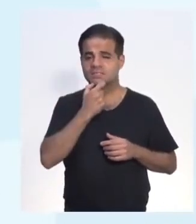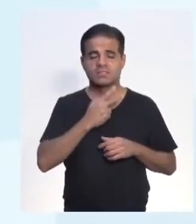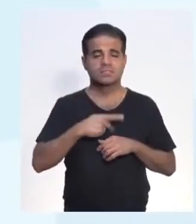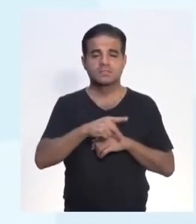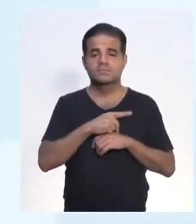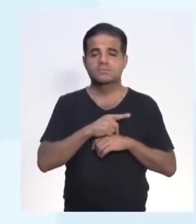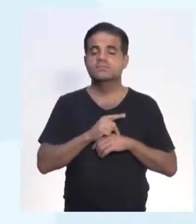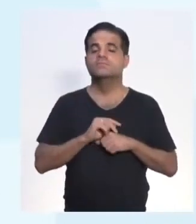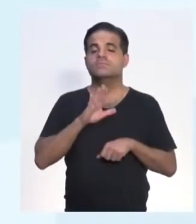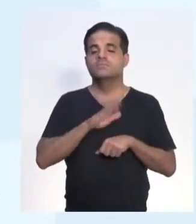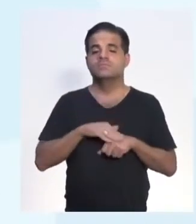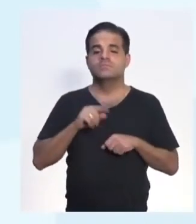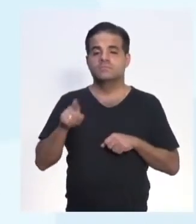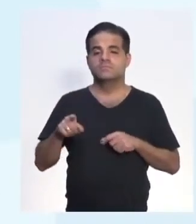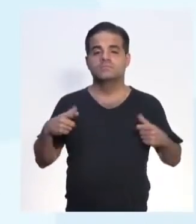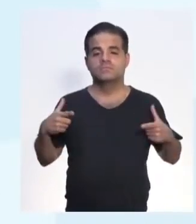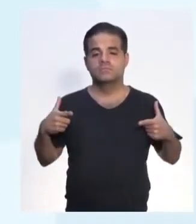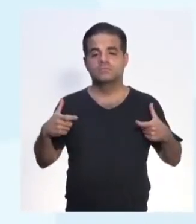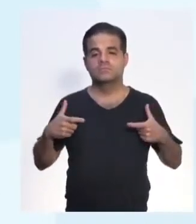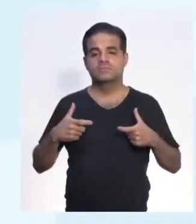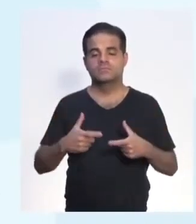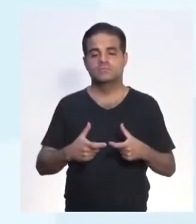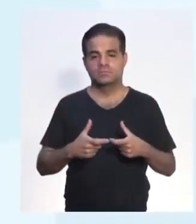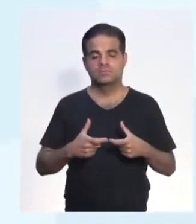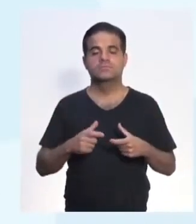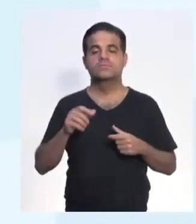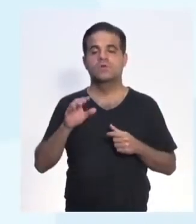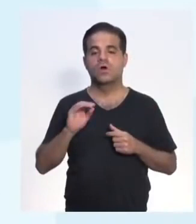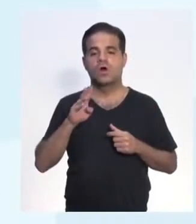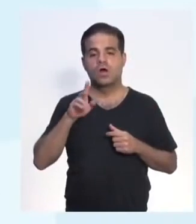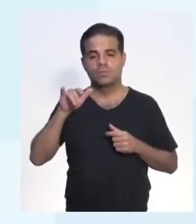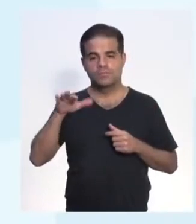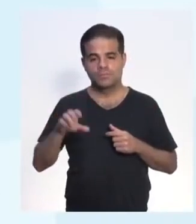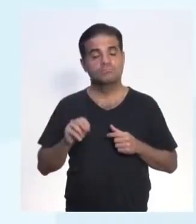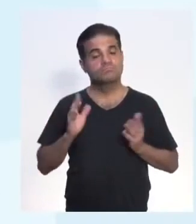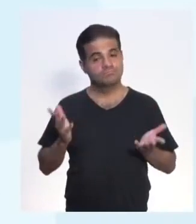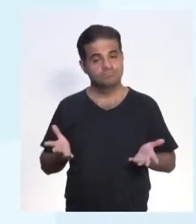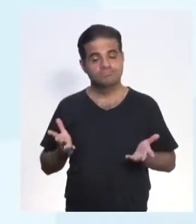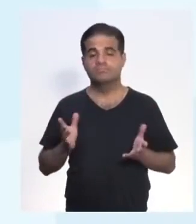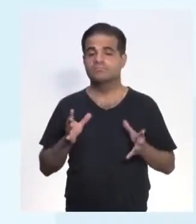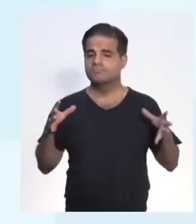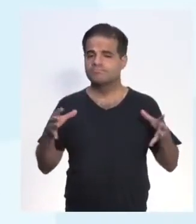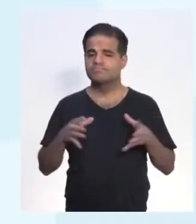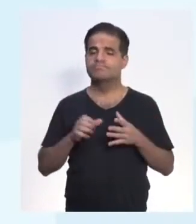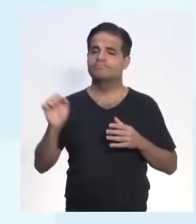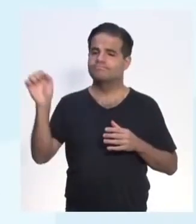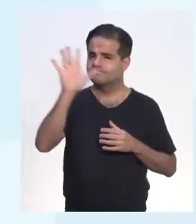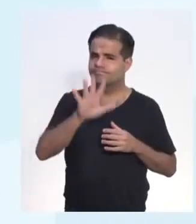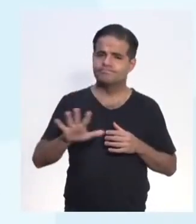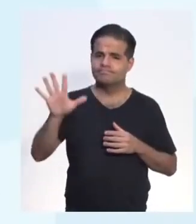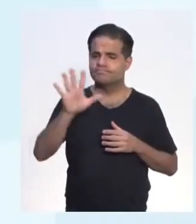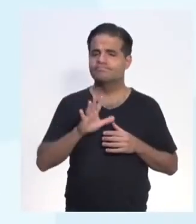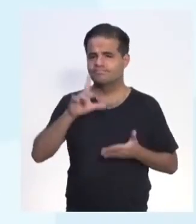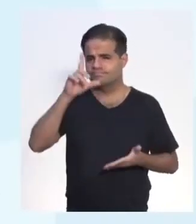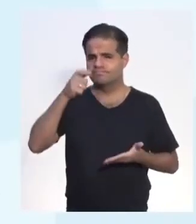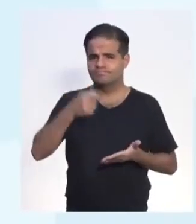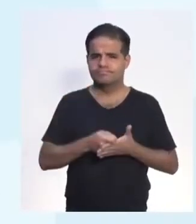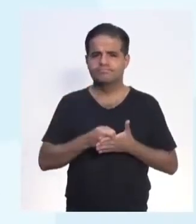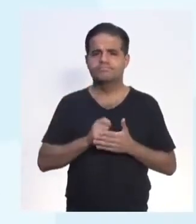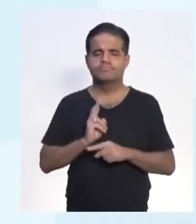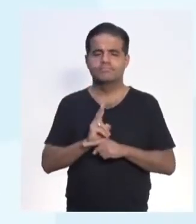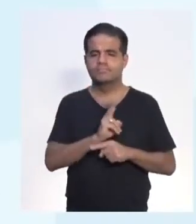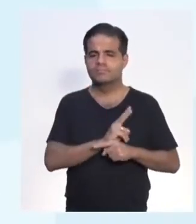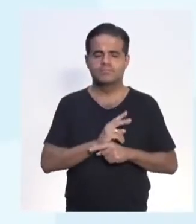aí com a chamada Guerra do Ópio. Então, esses nacionalistas que defendiam mais o